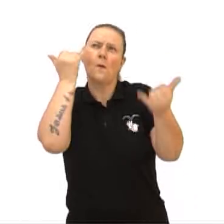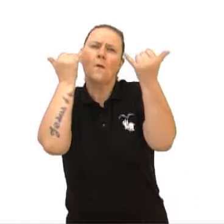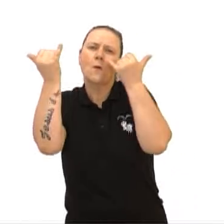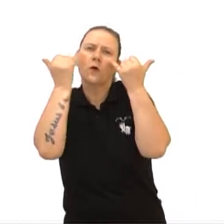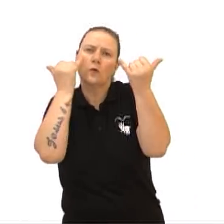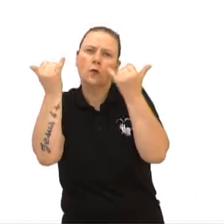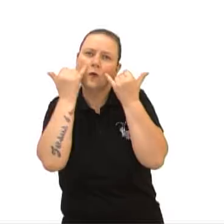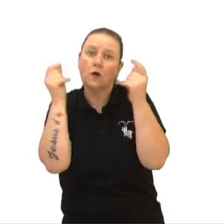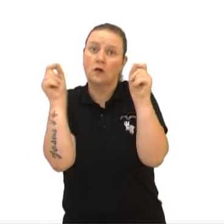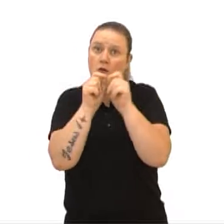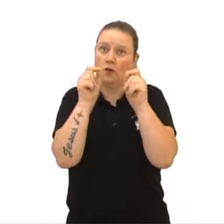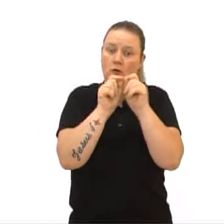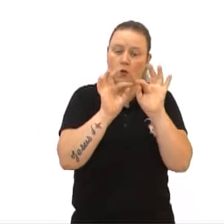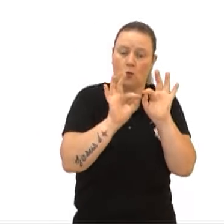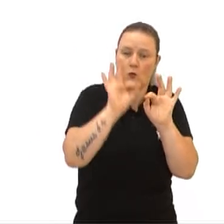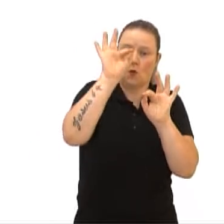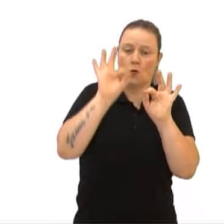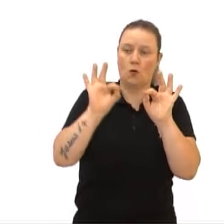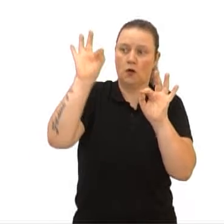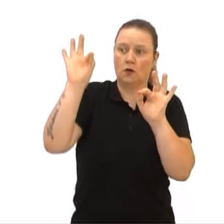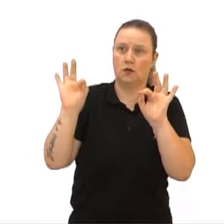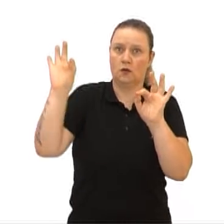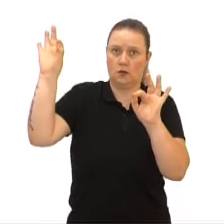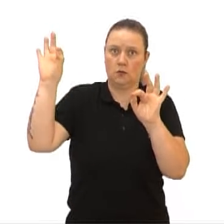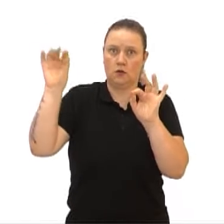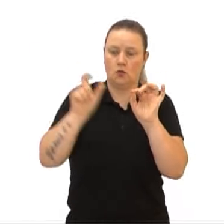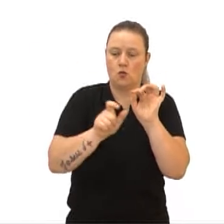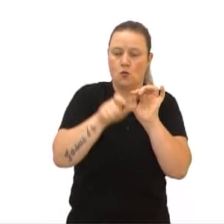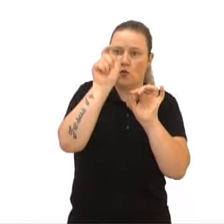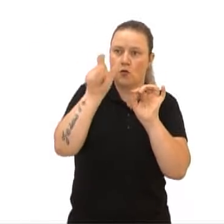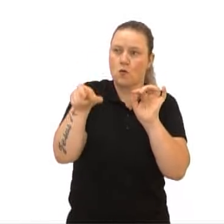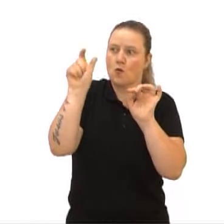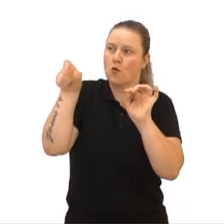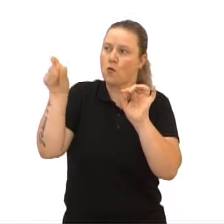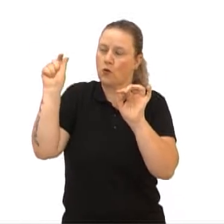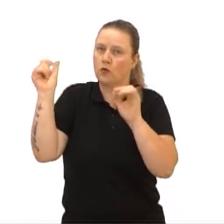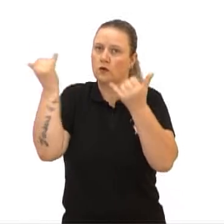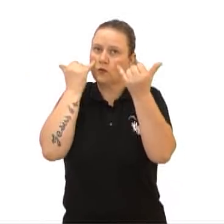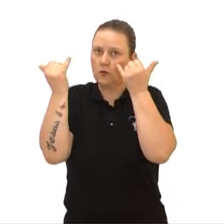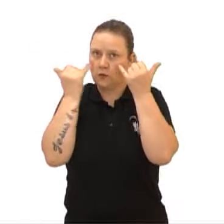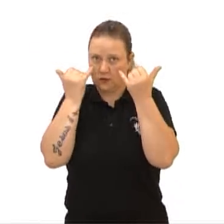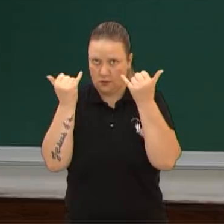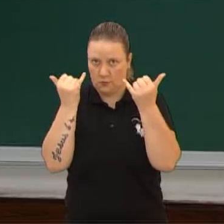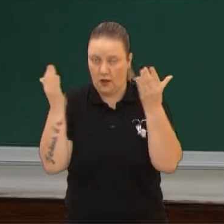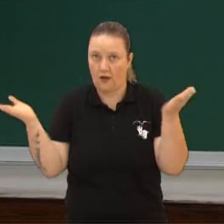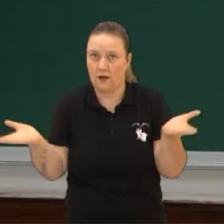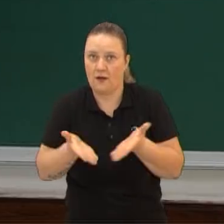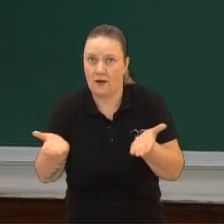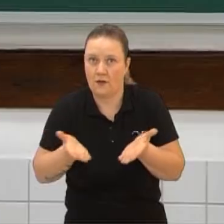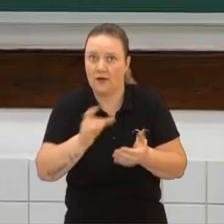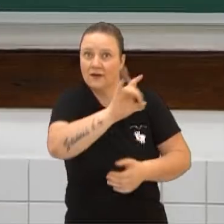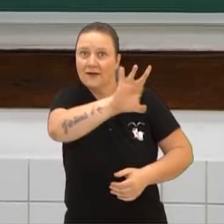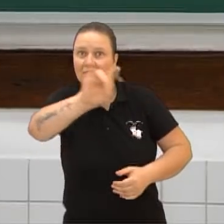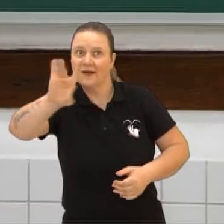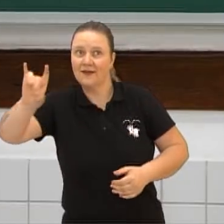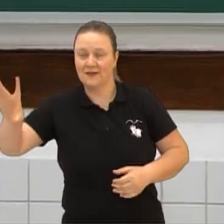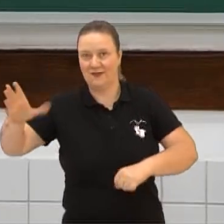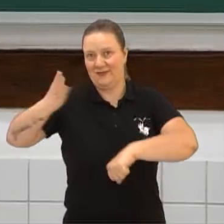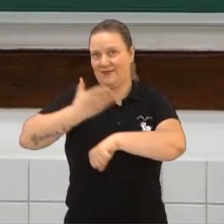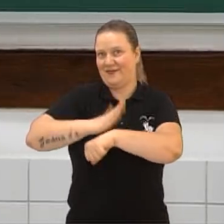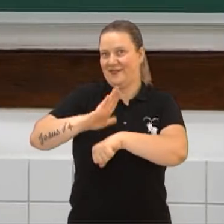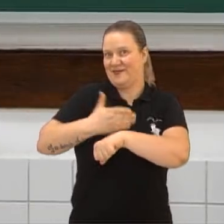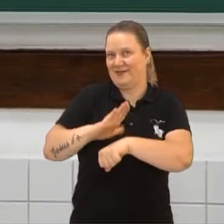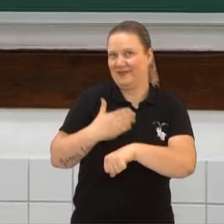e construa um gráfico de barras com as informações encontradas. Então, você aí em casa, né, vai olhar